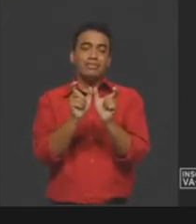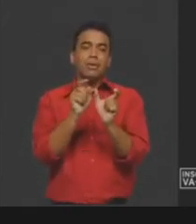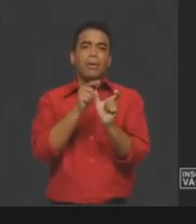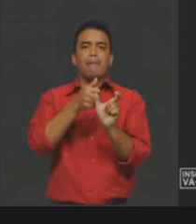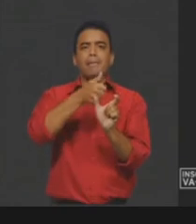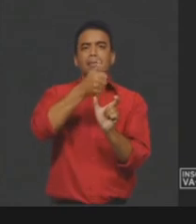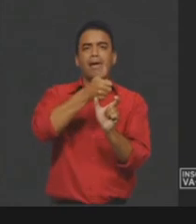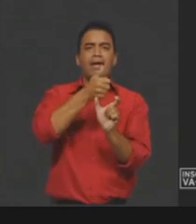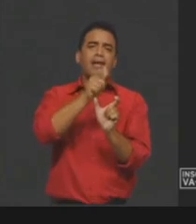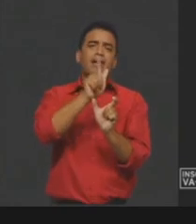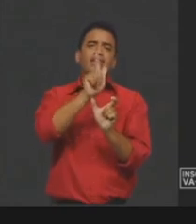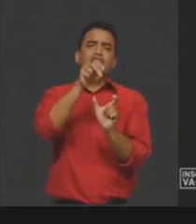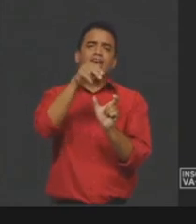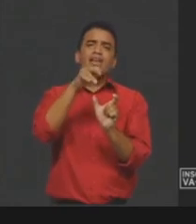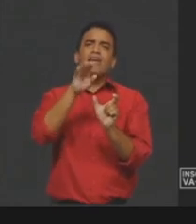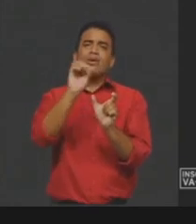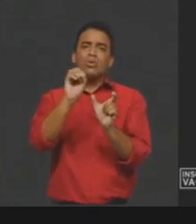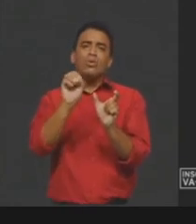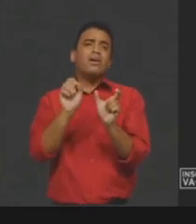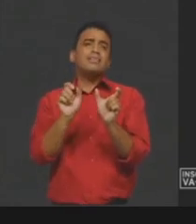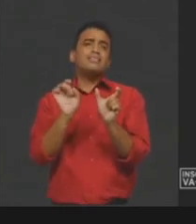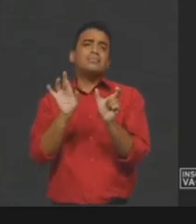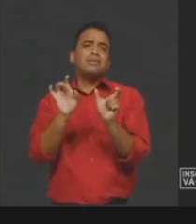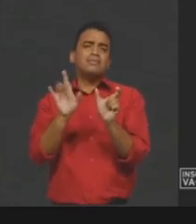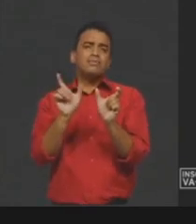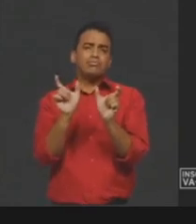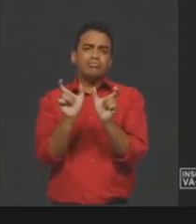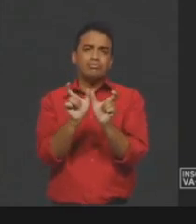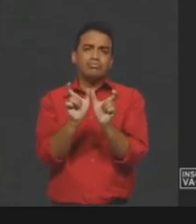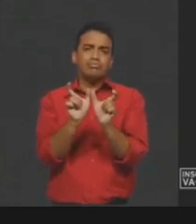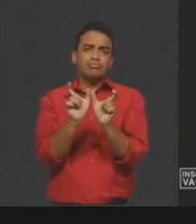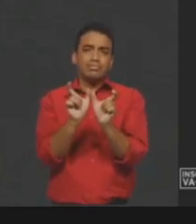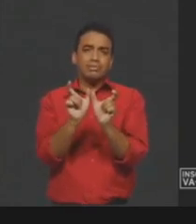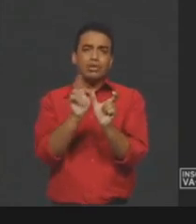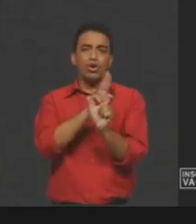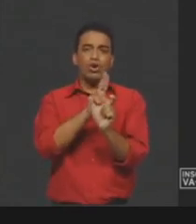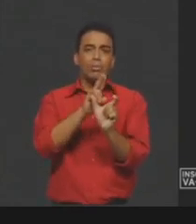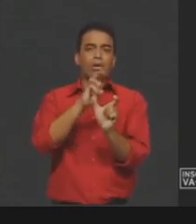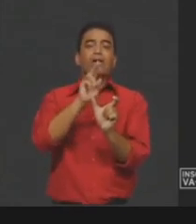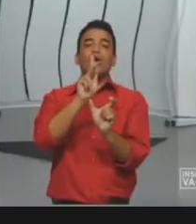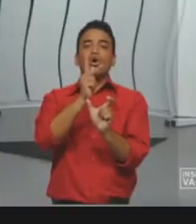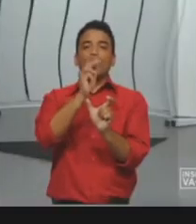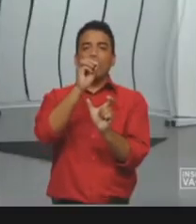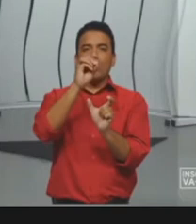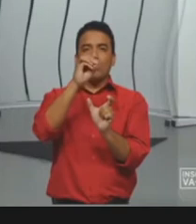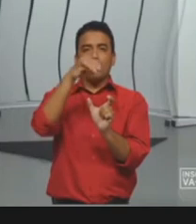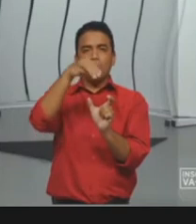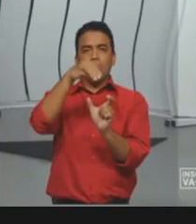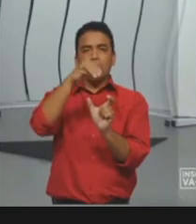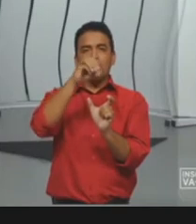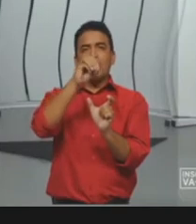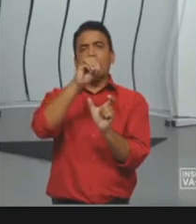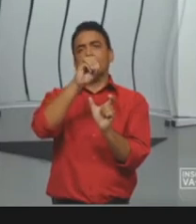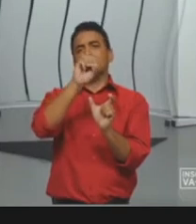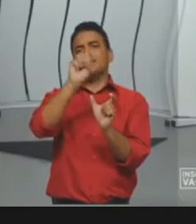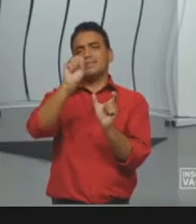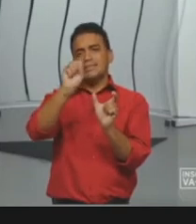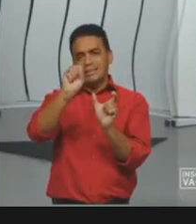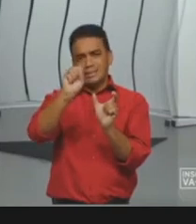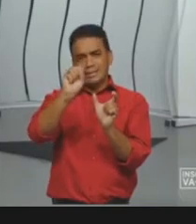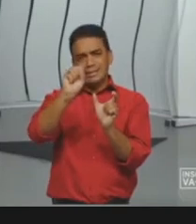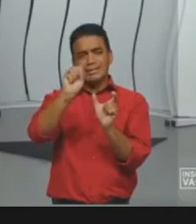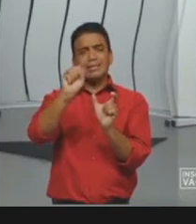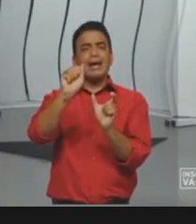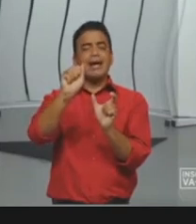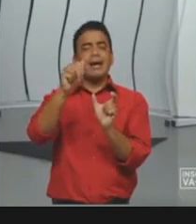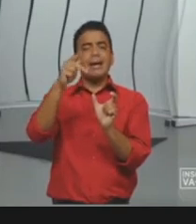e a segunda vai representar um nome específico. Aqui o nome da nossa espécie, ó, Homo sapiens. Homo é o gênero e